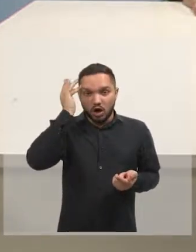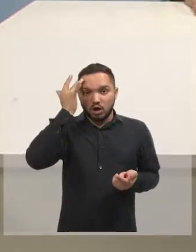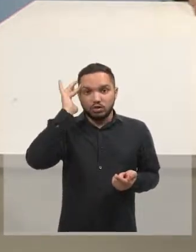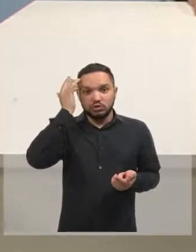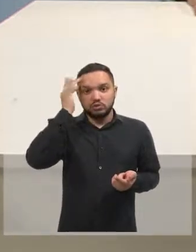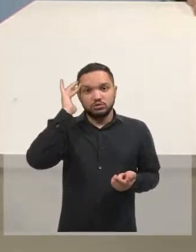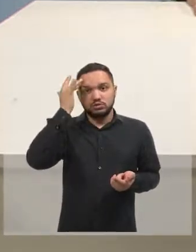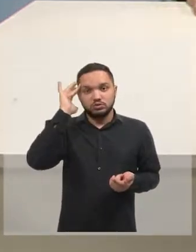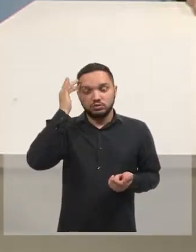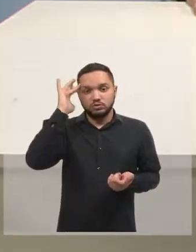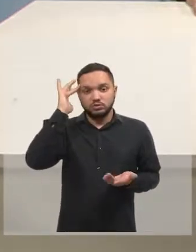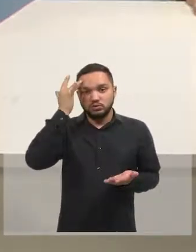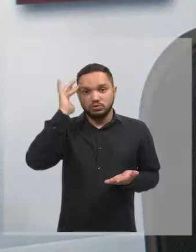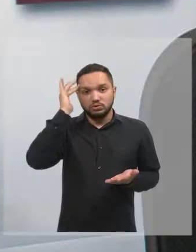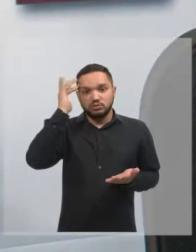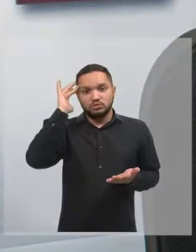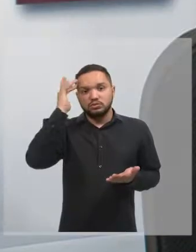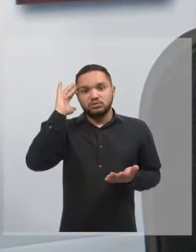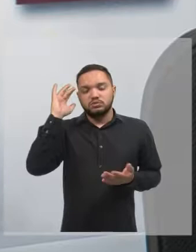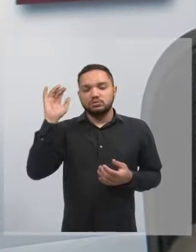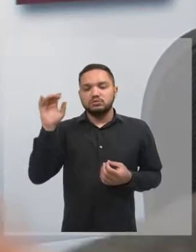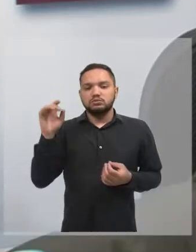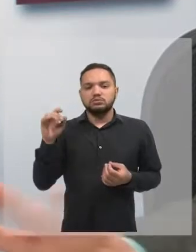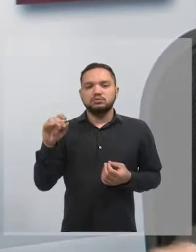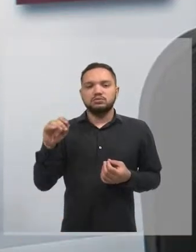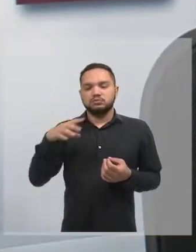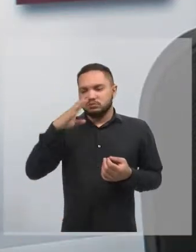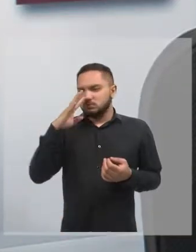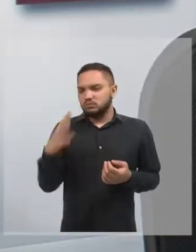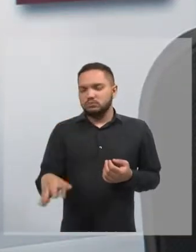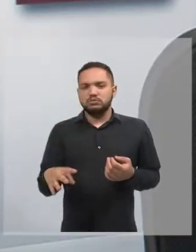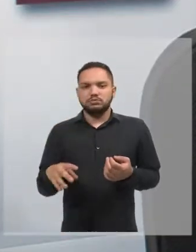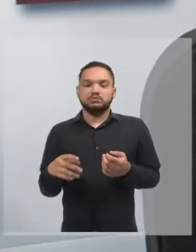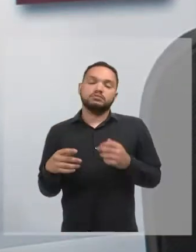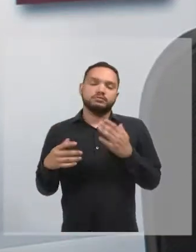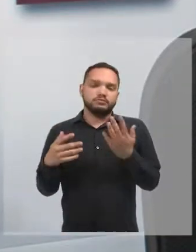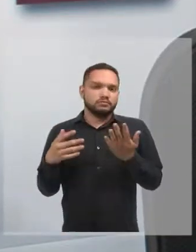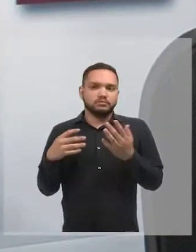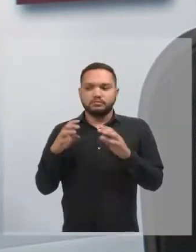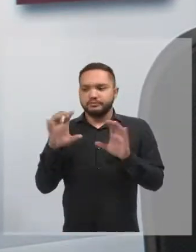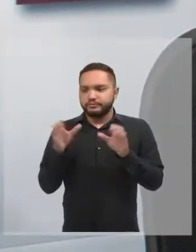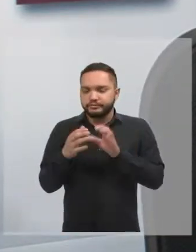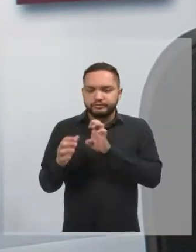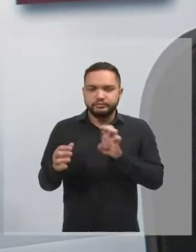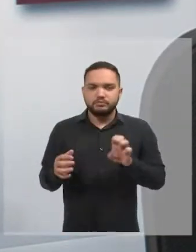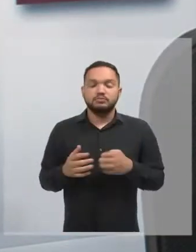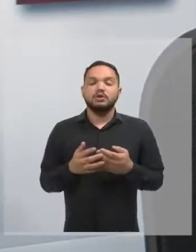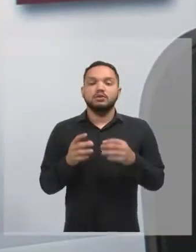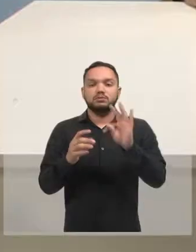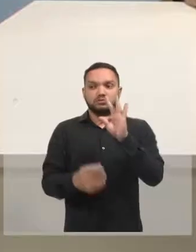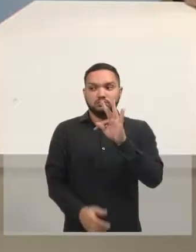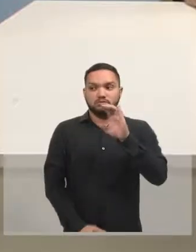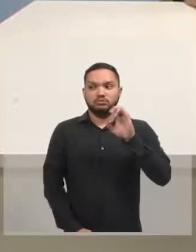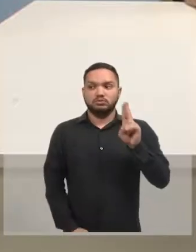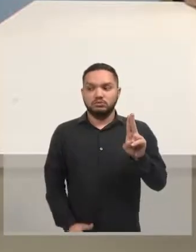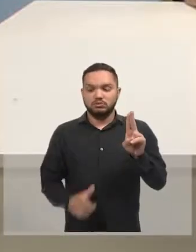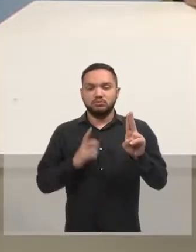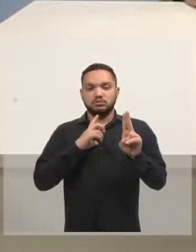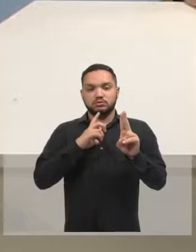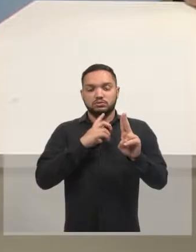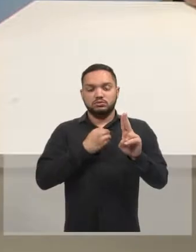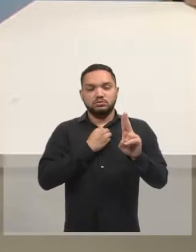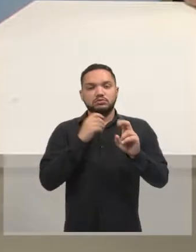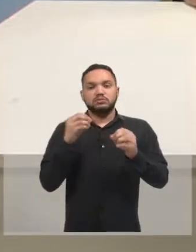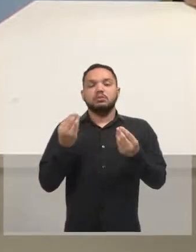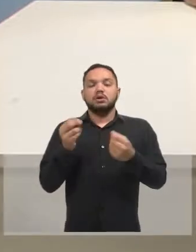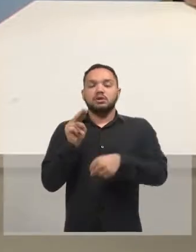discussão sobre esses recursos tem que ser técnica, não ideológica. O TCU está aí para fiscalizar, né? Tribunal de Contas da